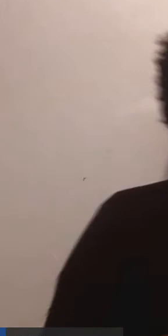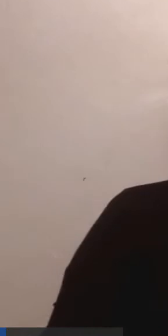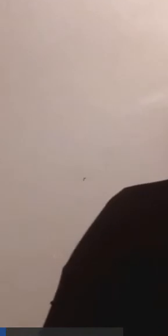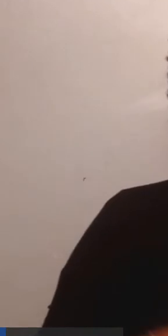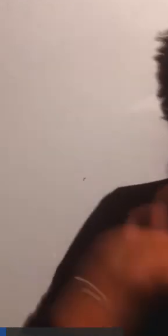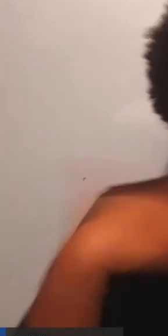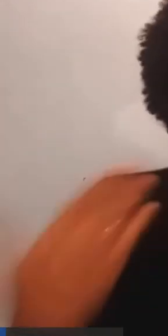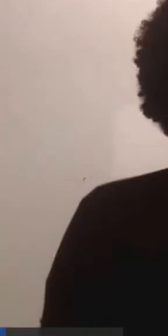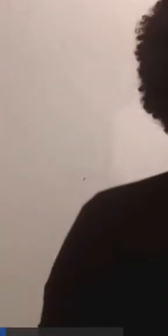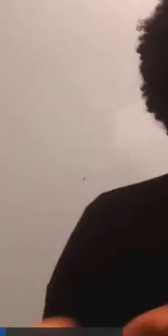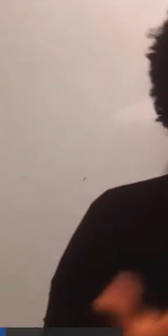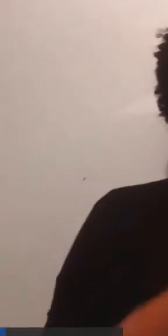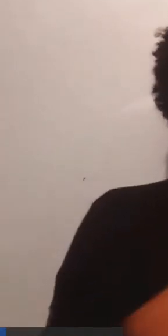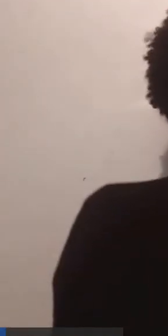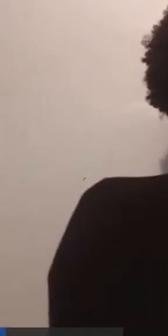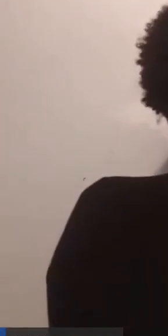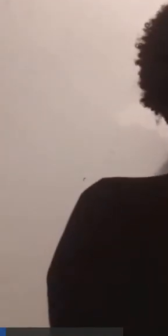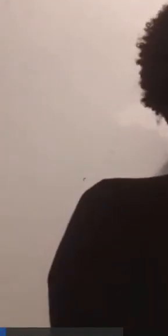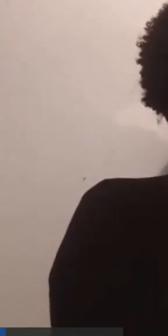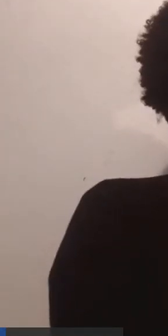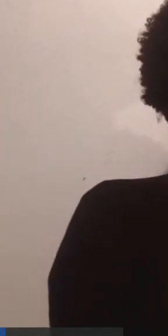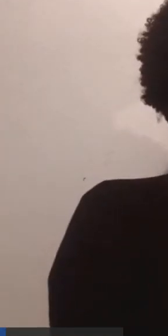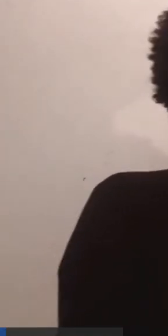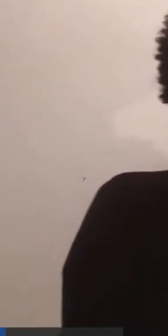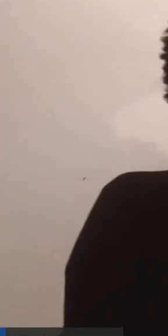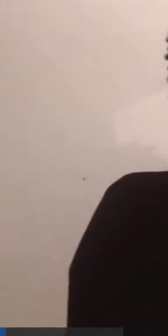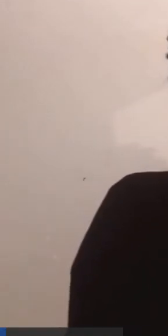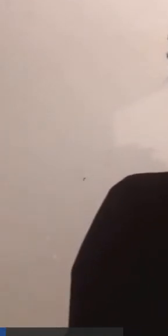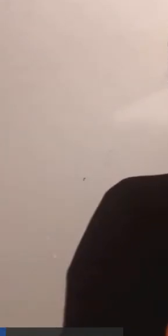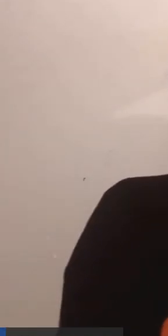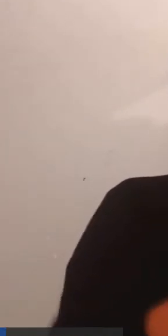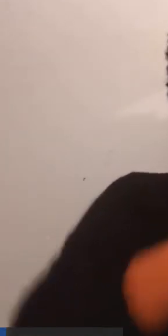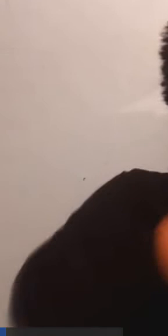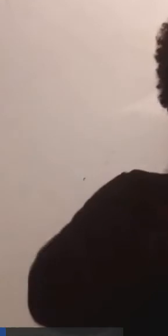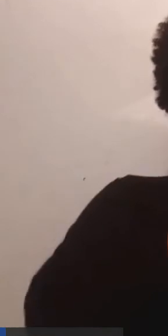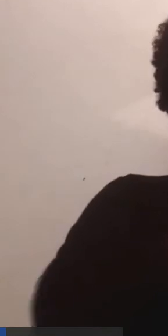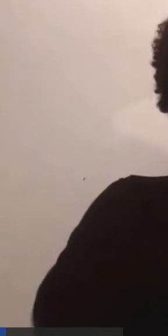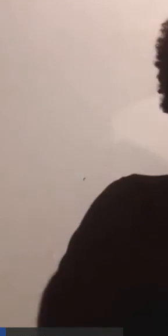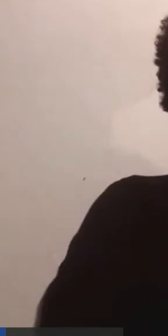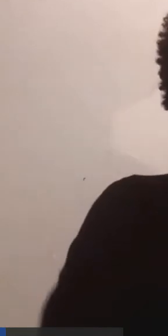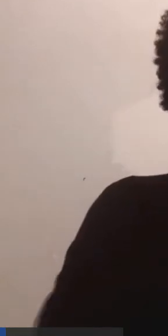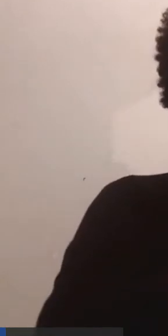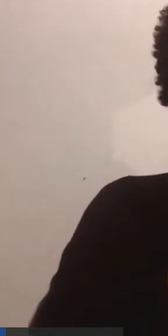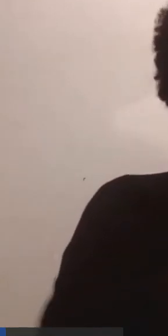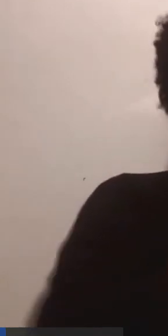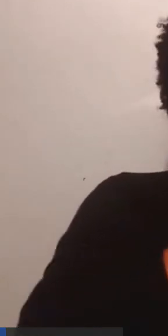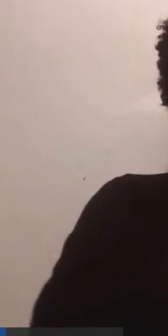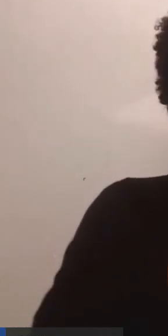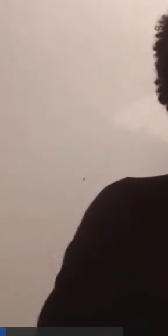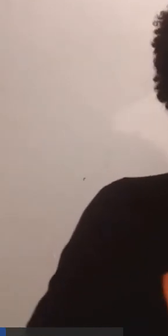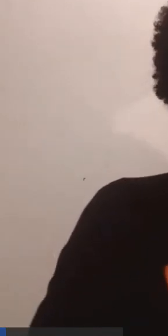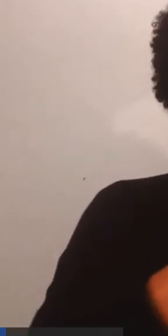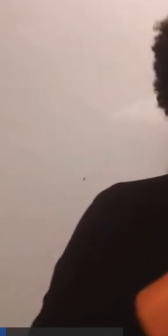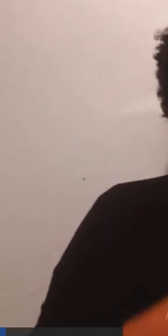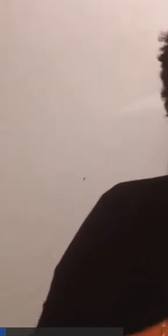quente, rapidamente nós sentimos a quentura. Então, o que é o sensor? Ele